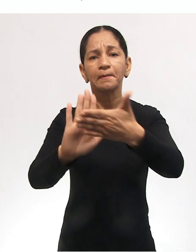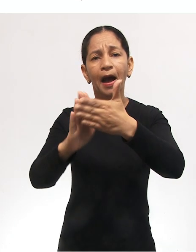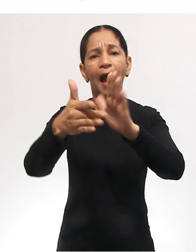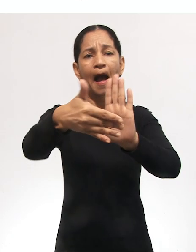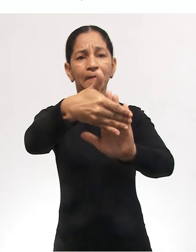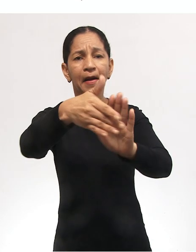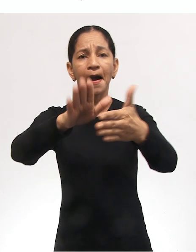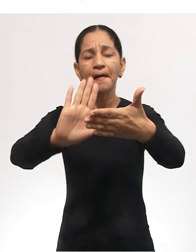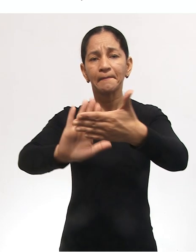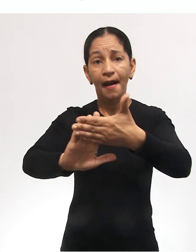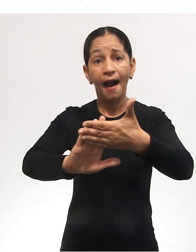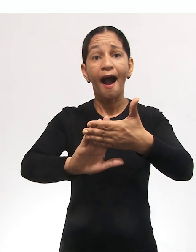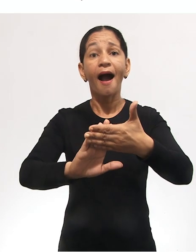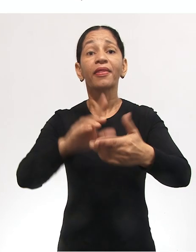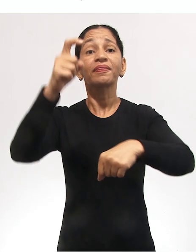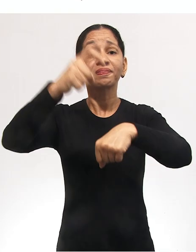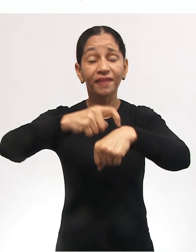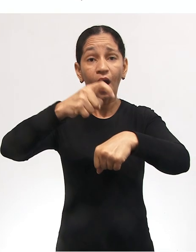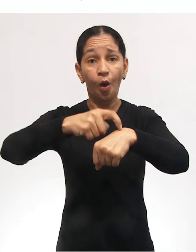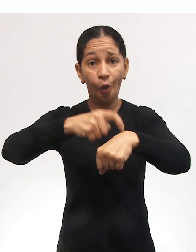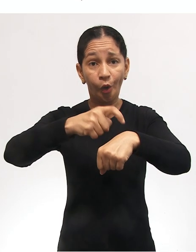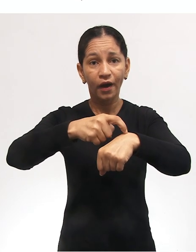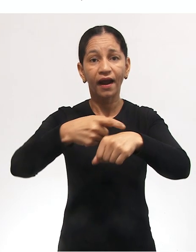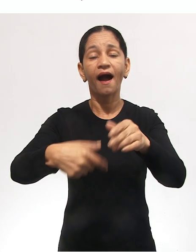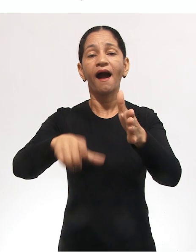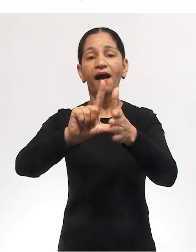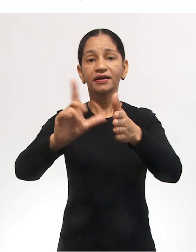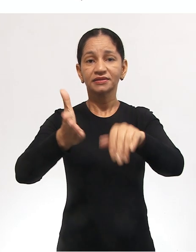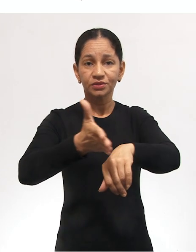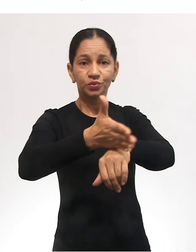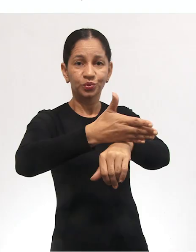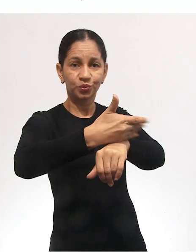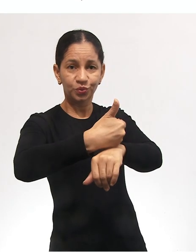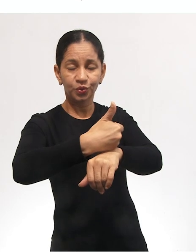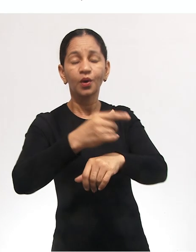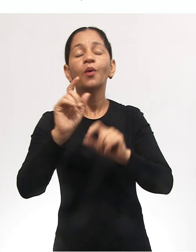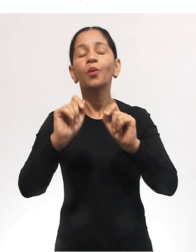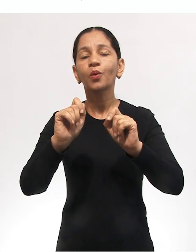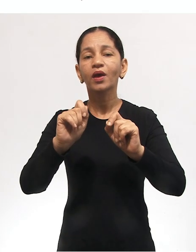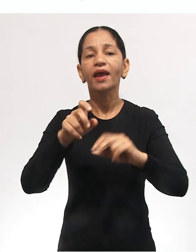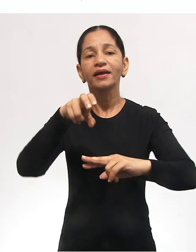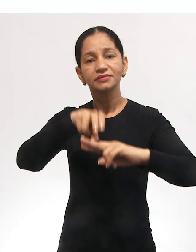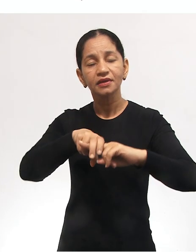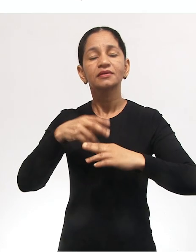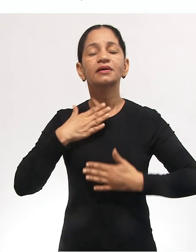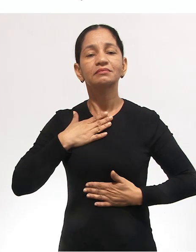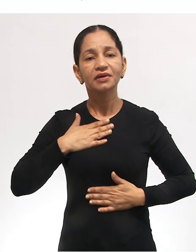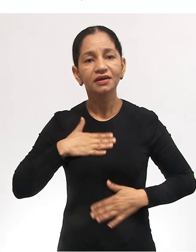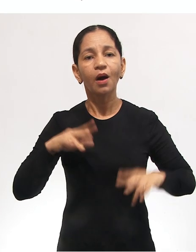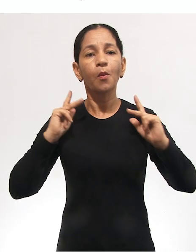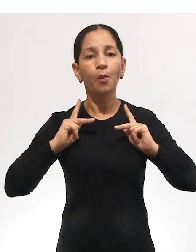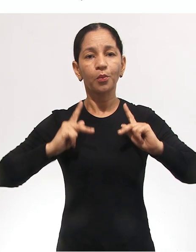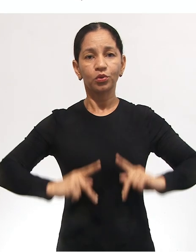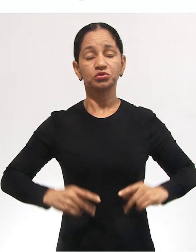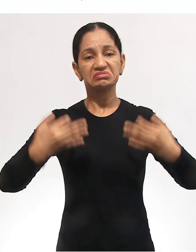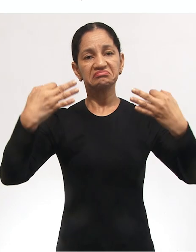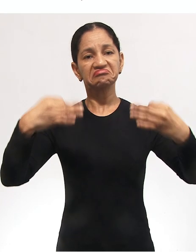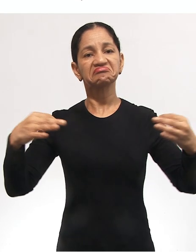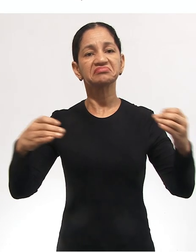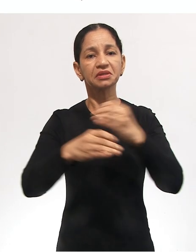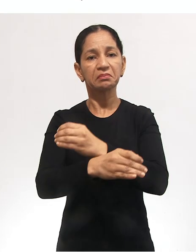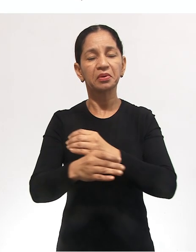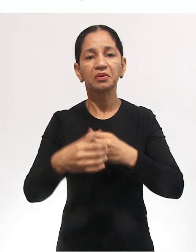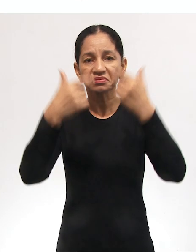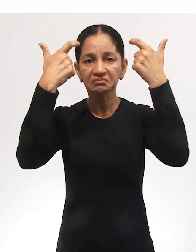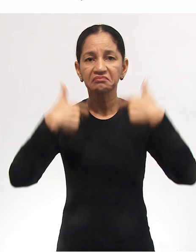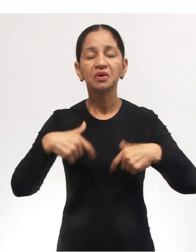fazer ali uma atividade repetitiva, né, por um longo período de tempo, de horas, então ele prepara ali o